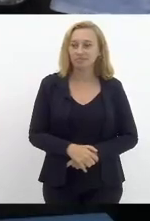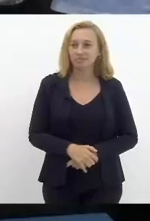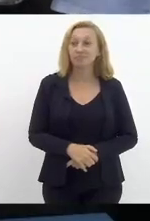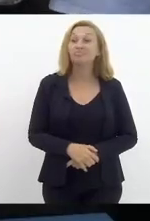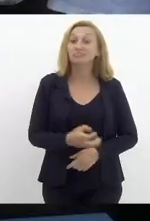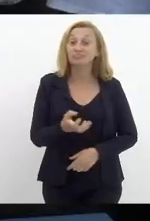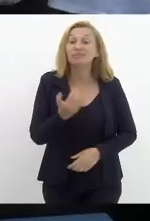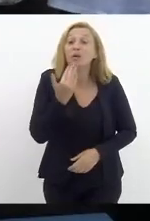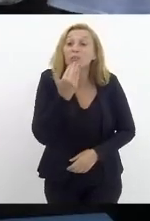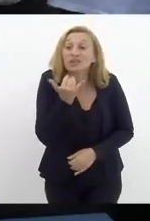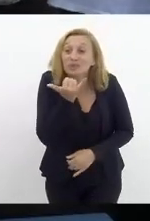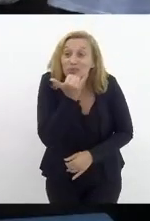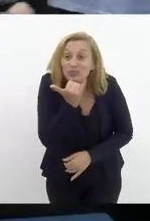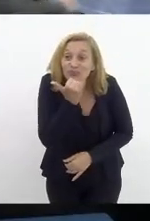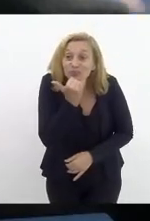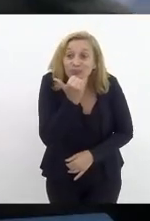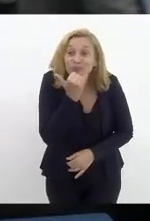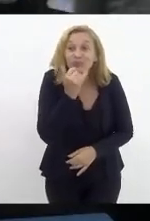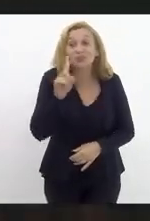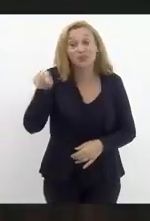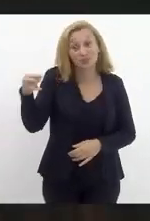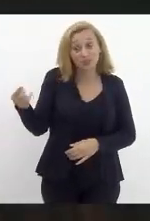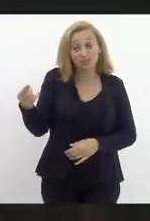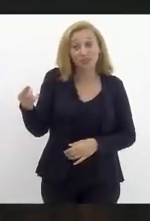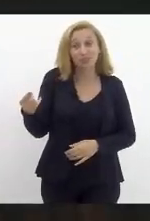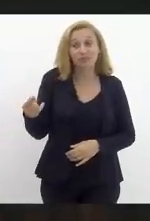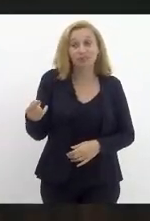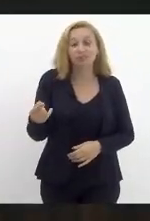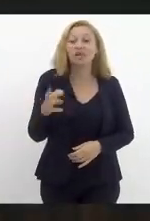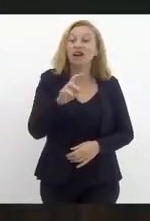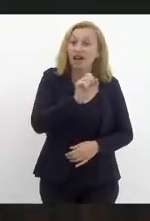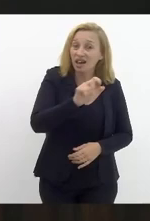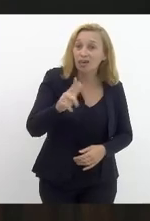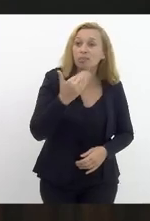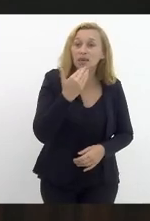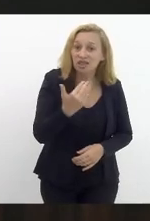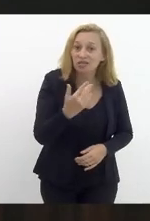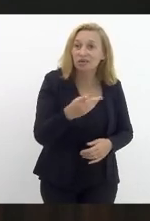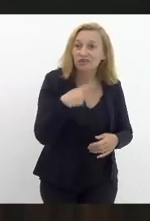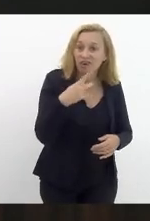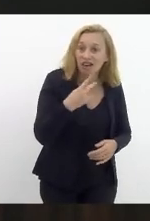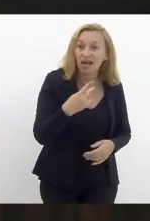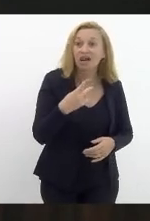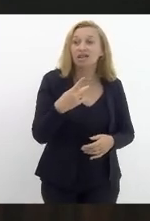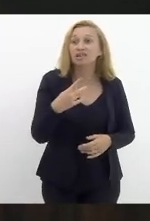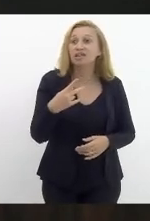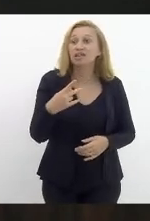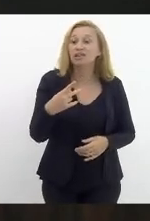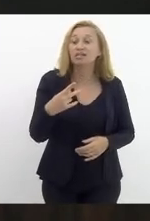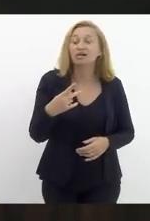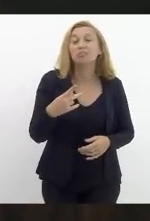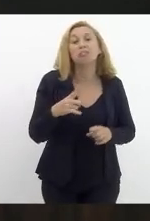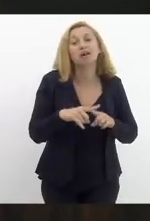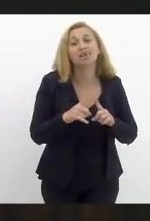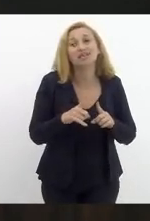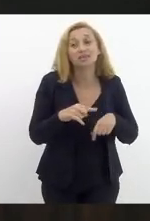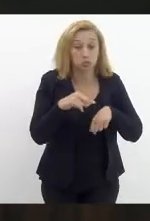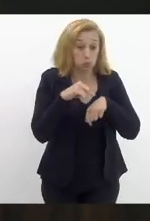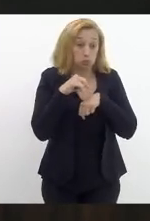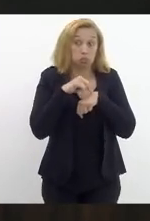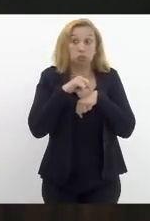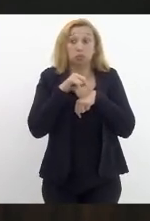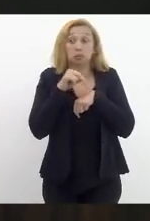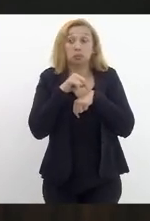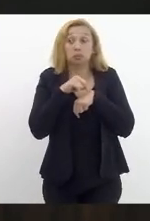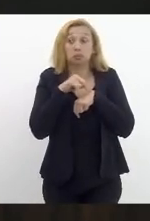Queria muito pedir desculpa aos inscritos, muito pedir desculpa. Raquel, que está pedindo a palavra, Raquel Stesiak. Mas, assim, eles estão falando